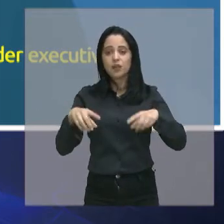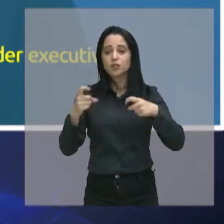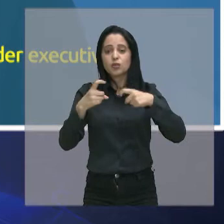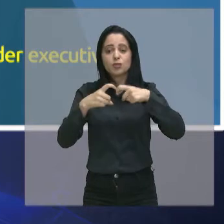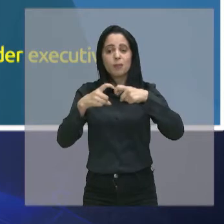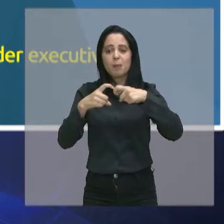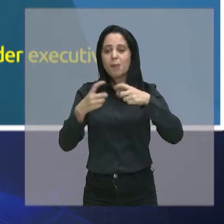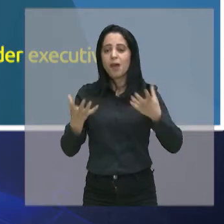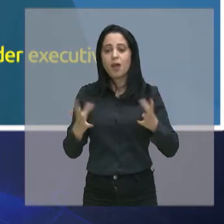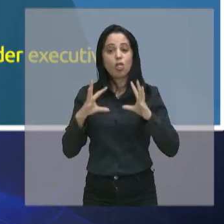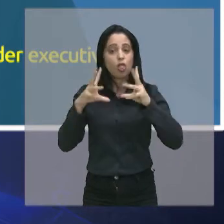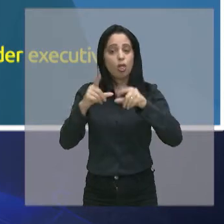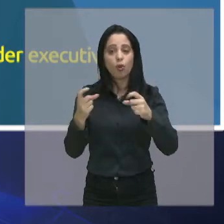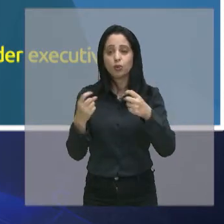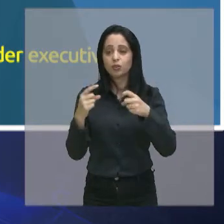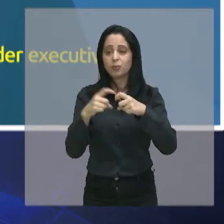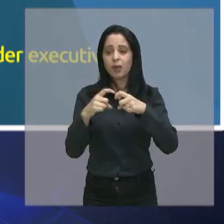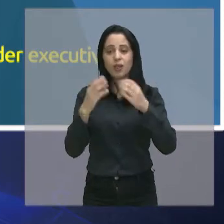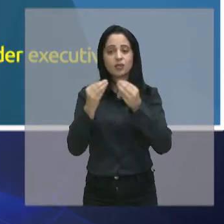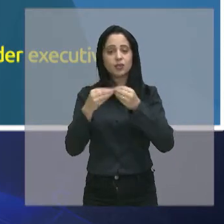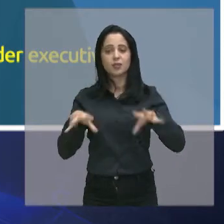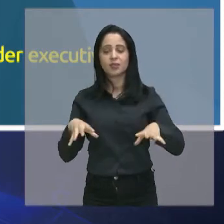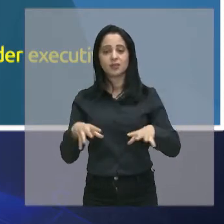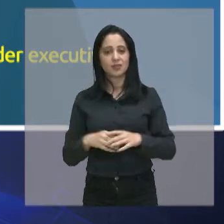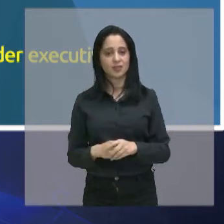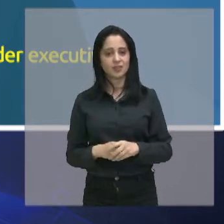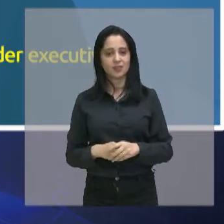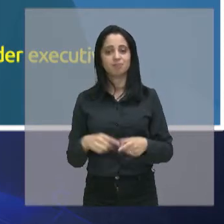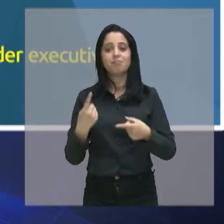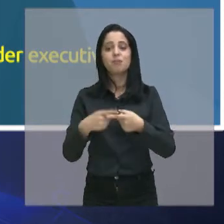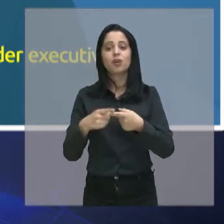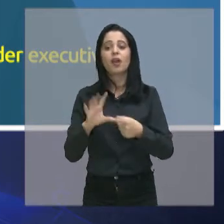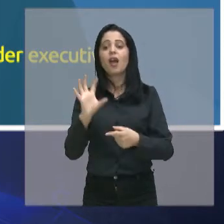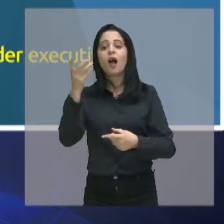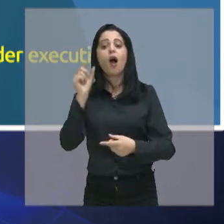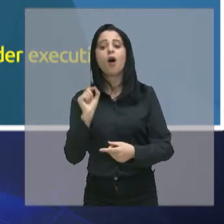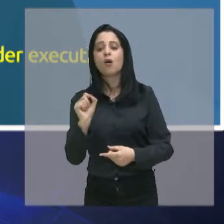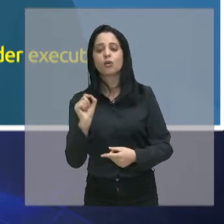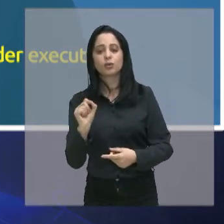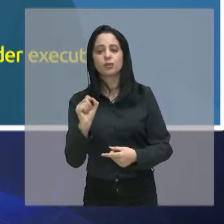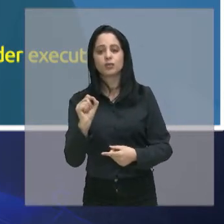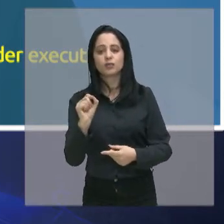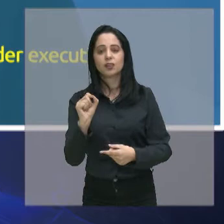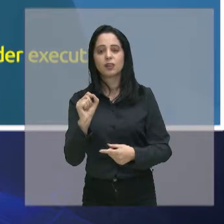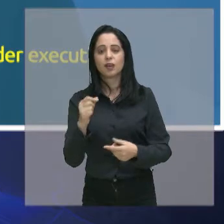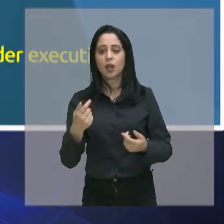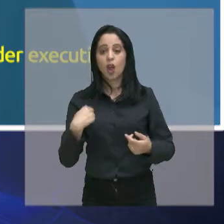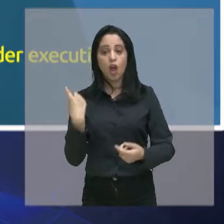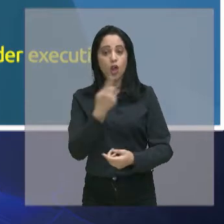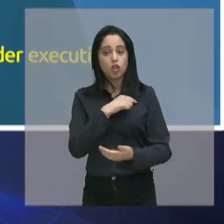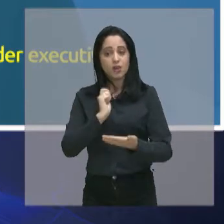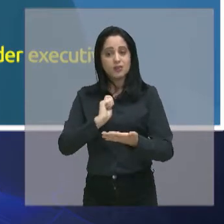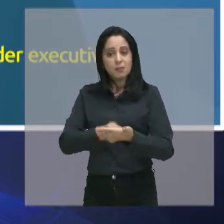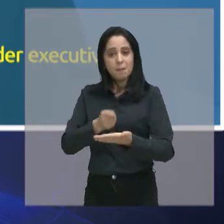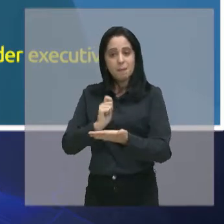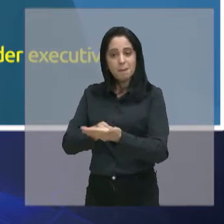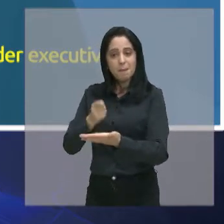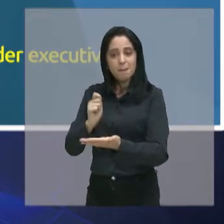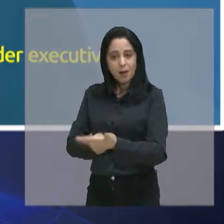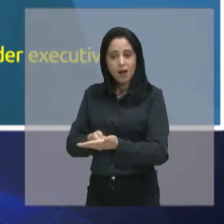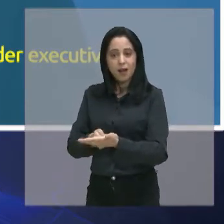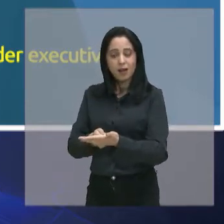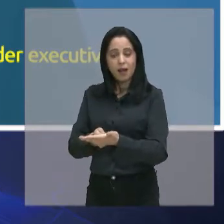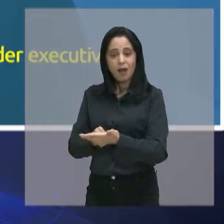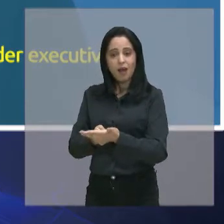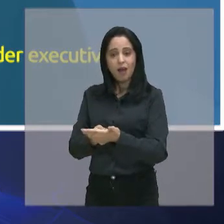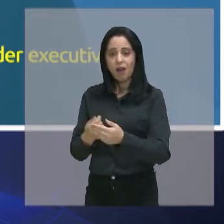país, pois ele eleva substancialmente a tributação para quem tem pessoa jurídica